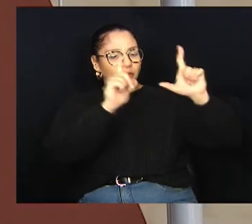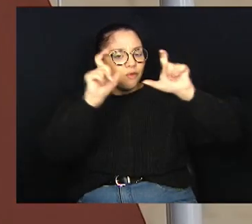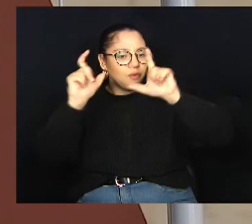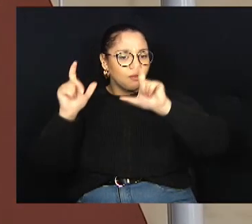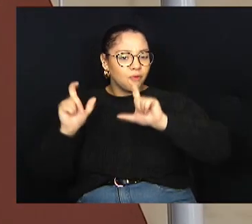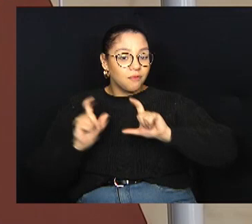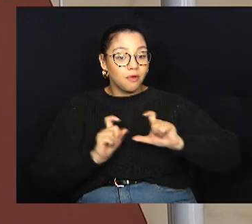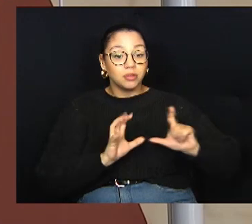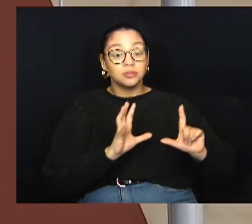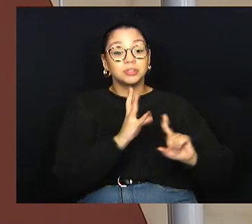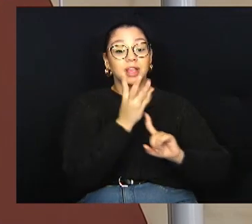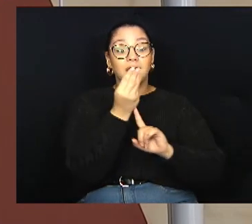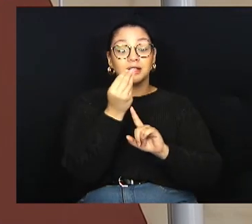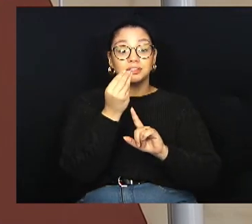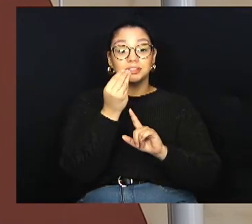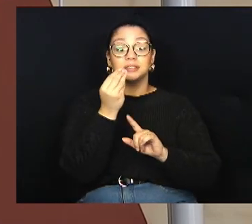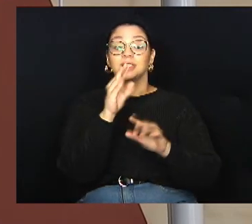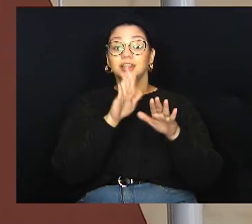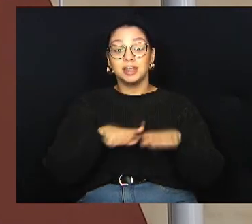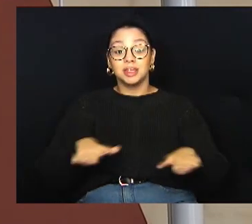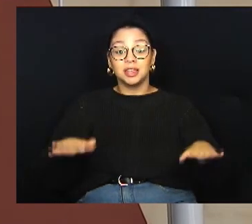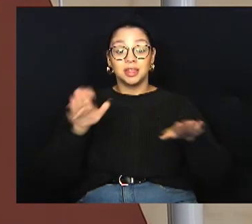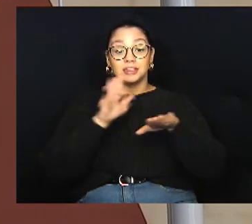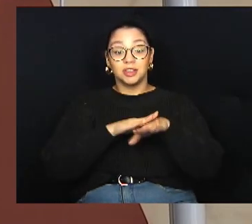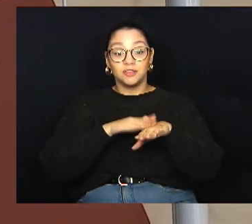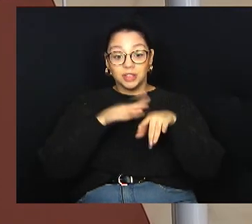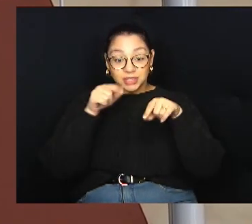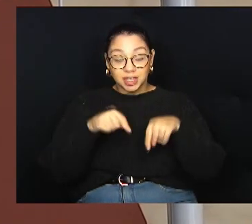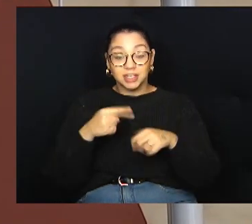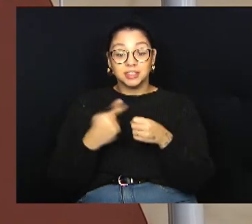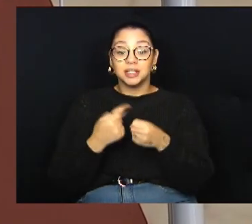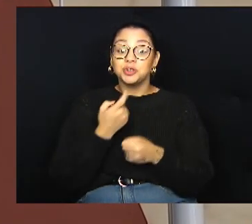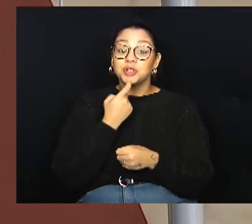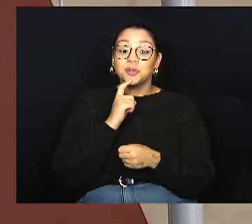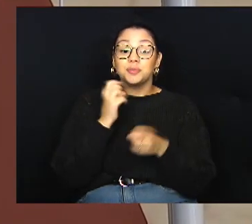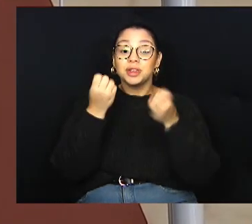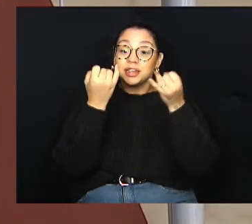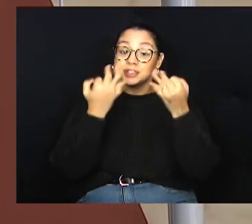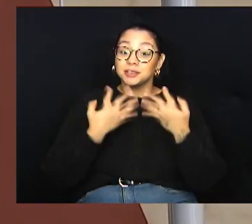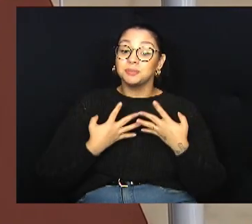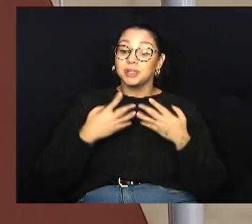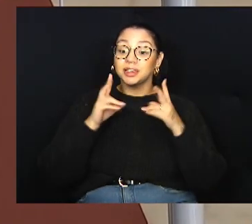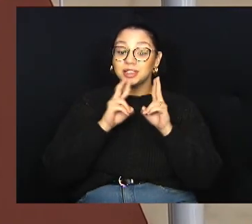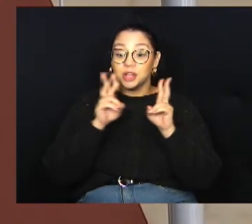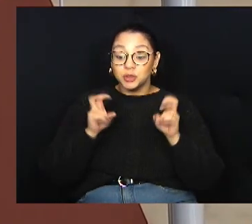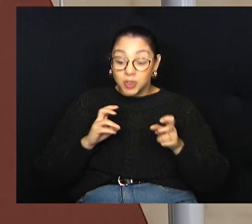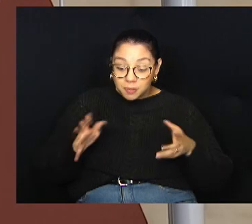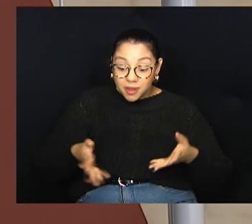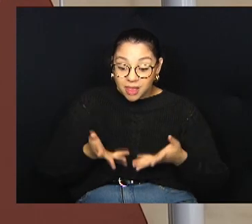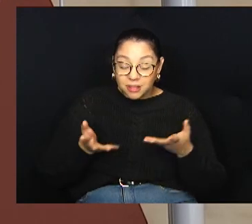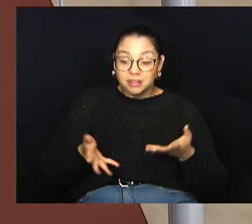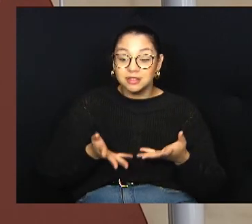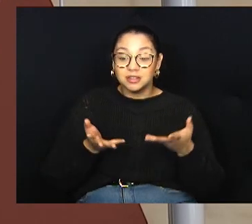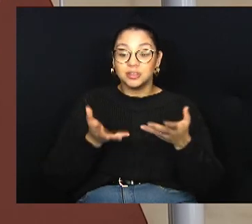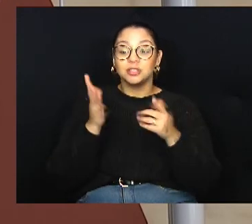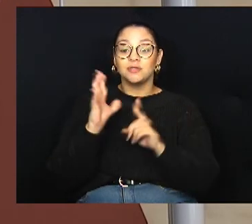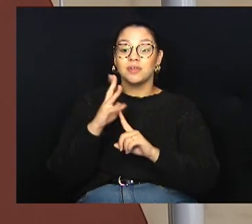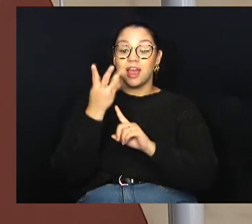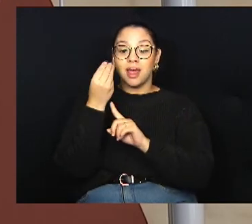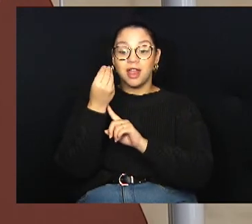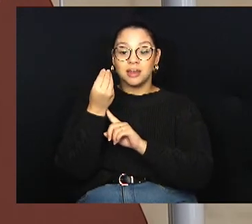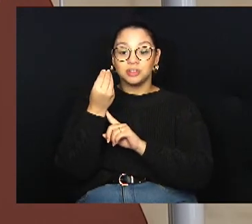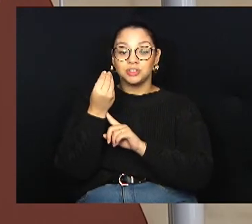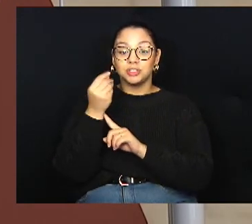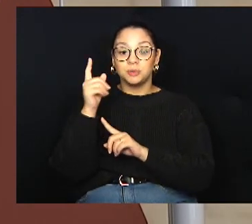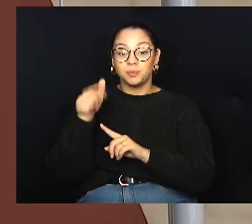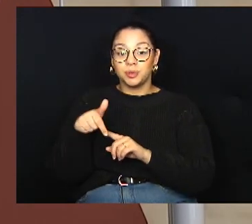feitas pelas crianças aqui da cidade de Campinas. Fala um pouquinho pra gente a respeito desse incentivo à arte, o incentivo à